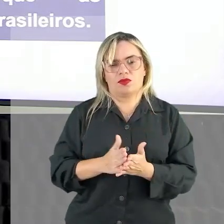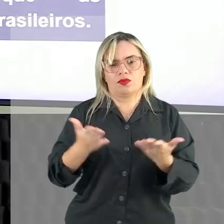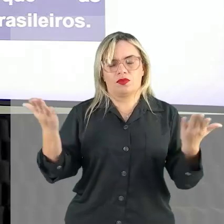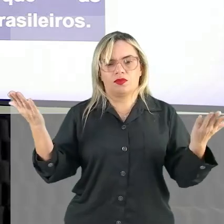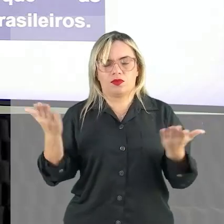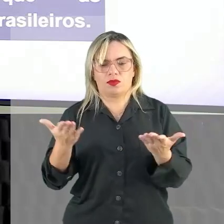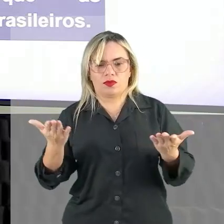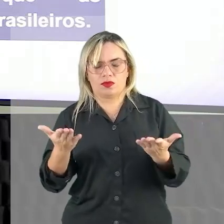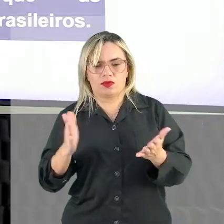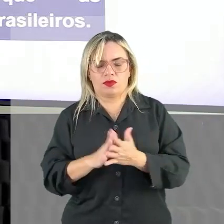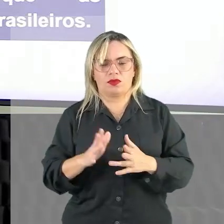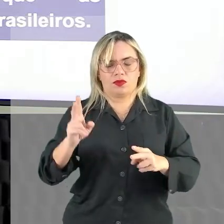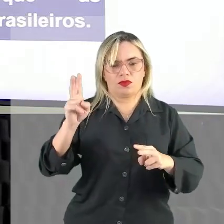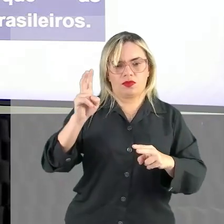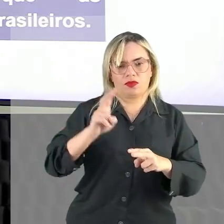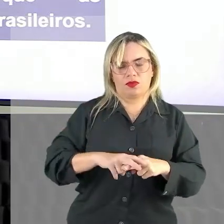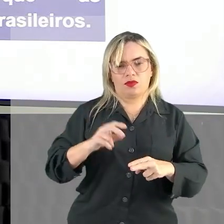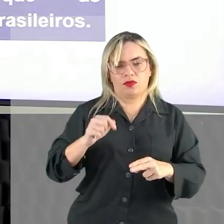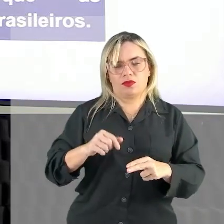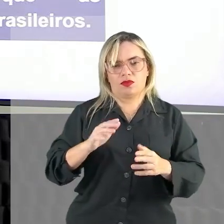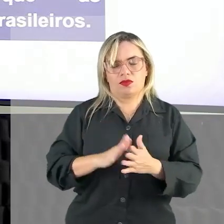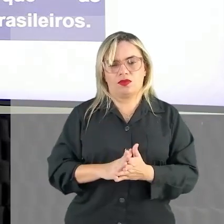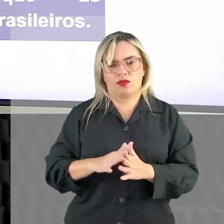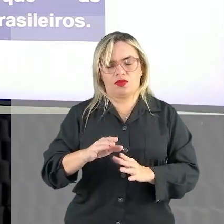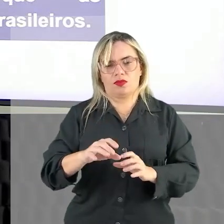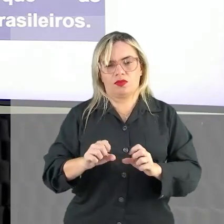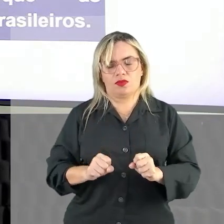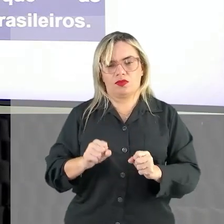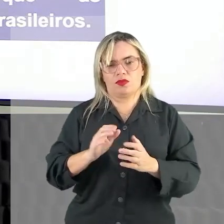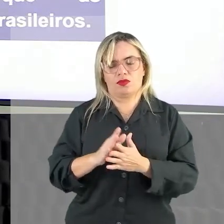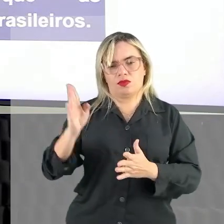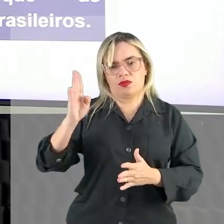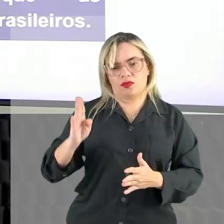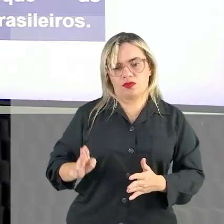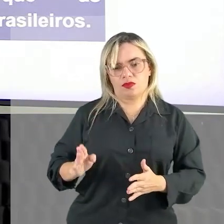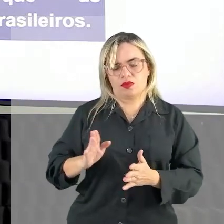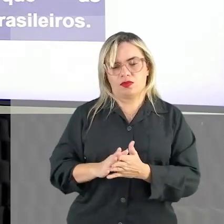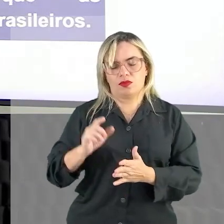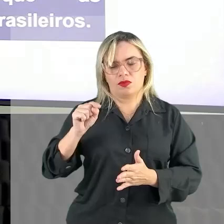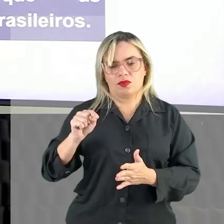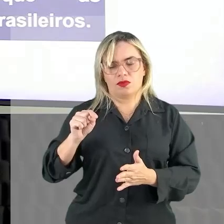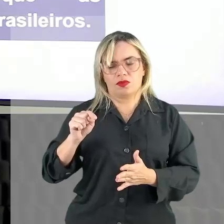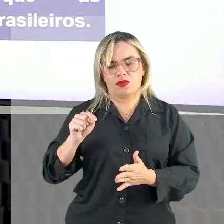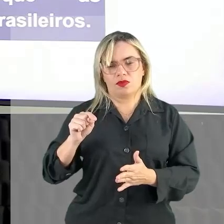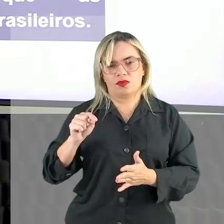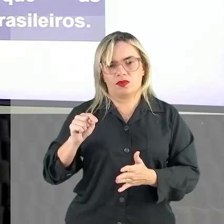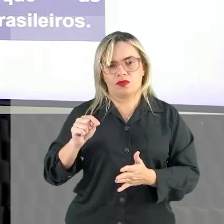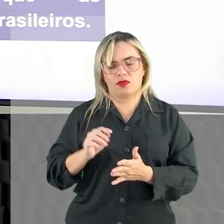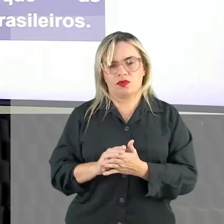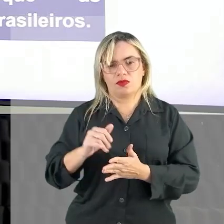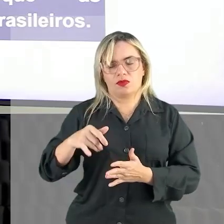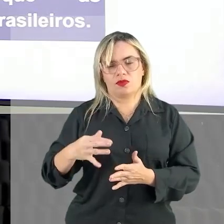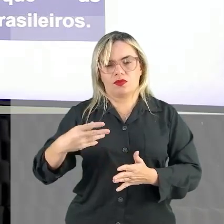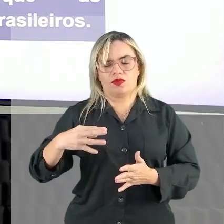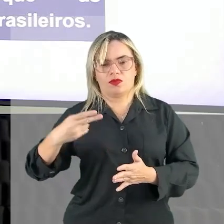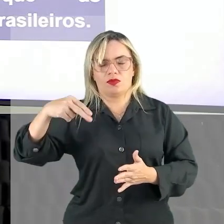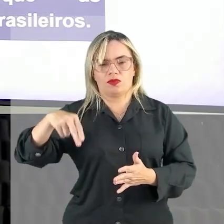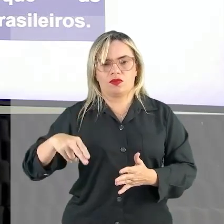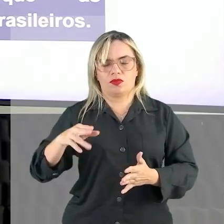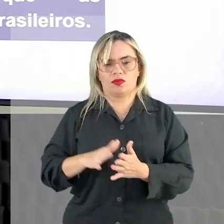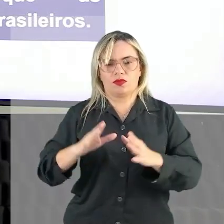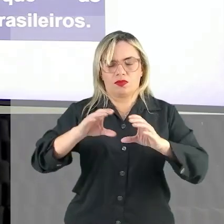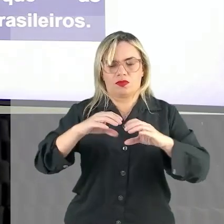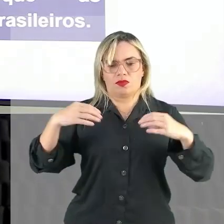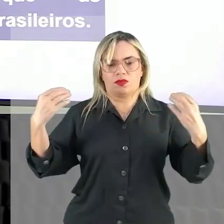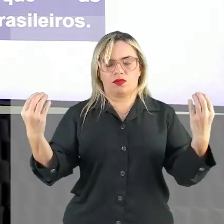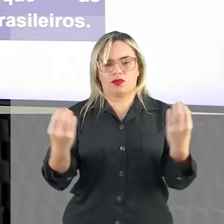cadeira, uma das cadeiras da Academia Brasileira de Letras, que é o autor Ailton, da